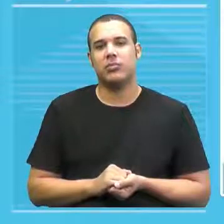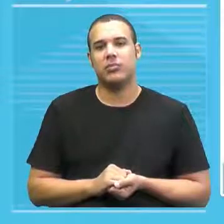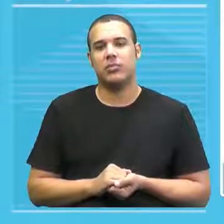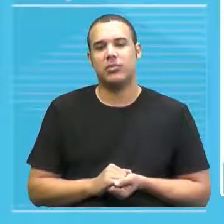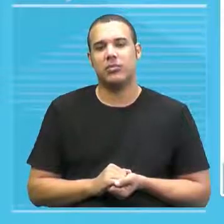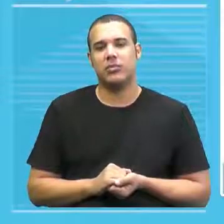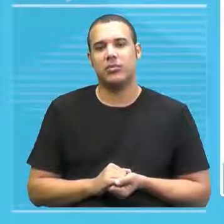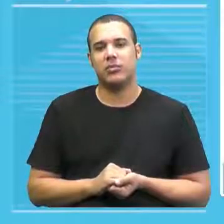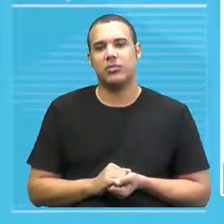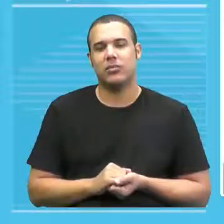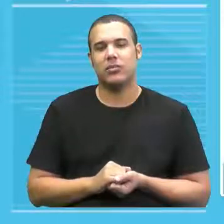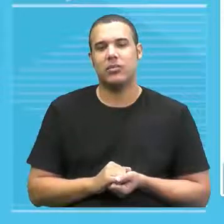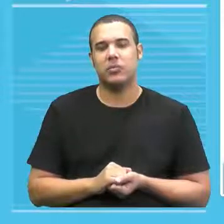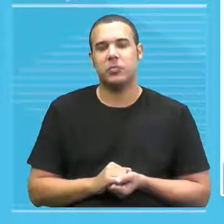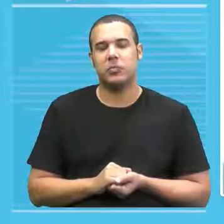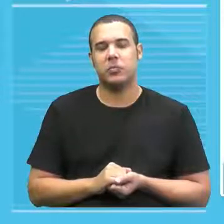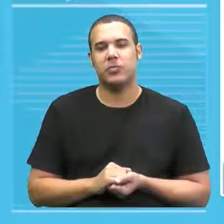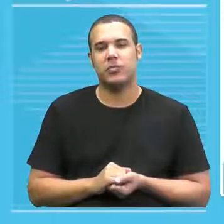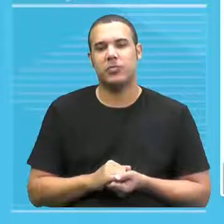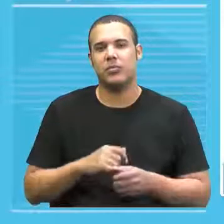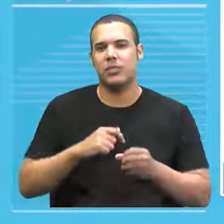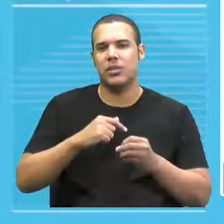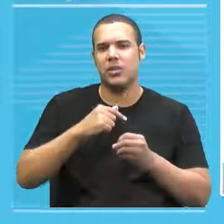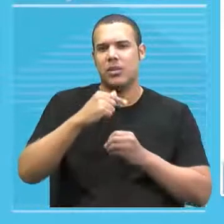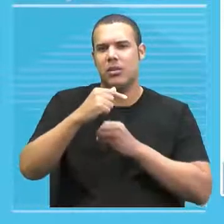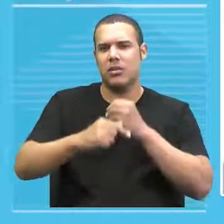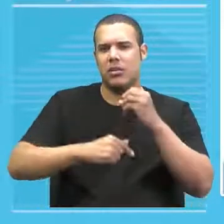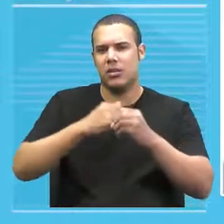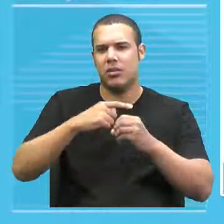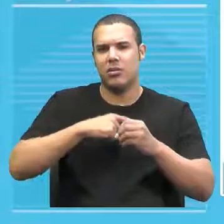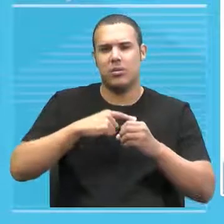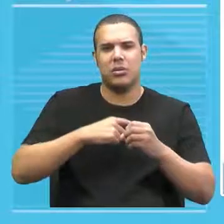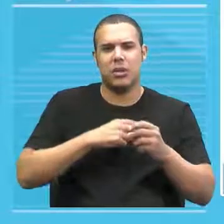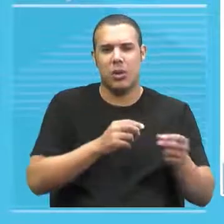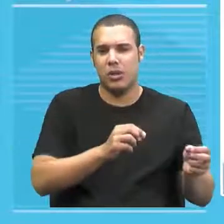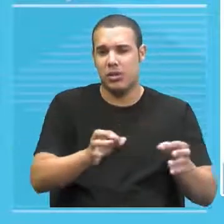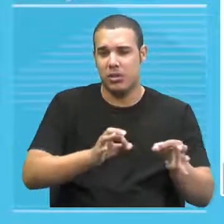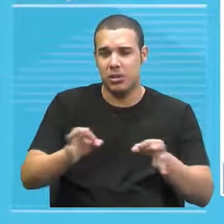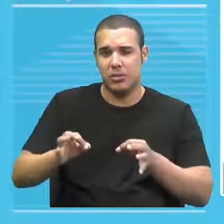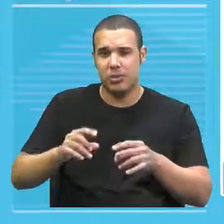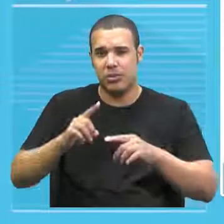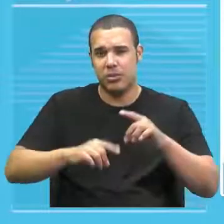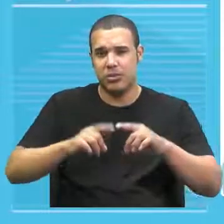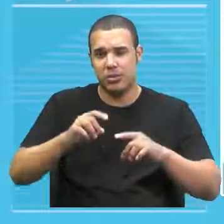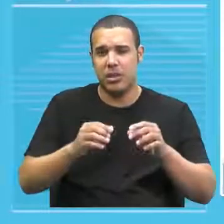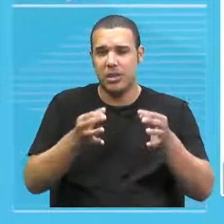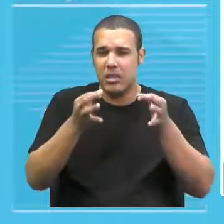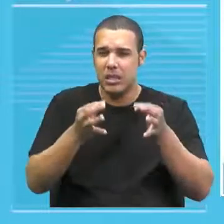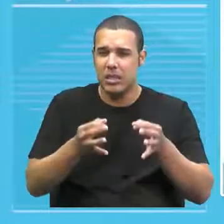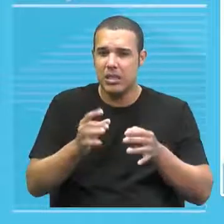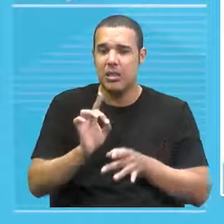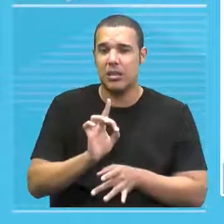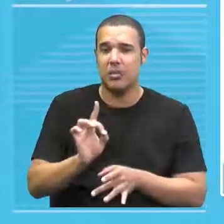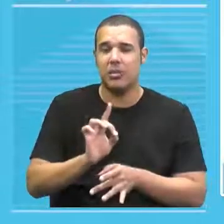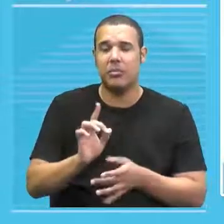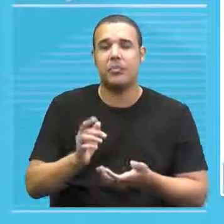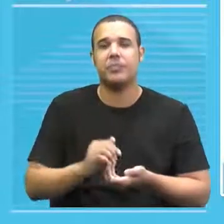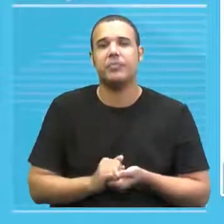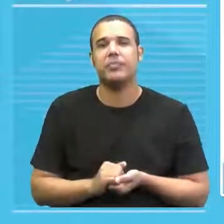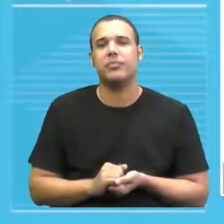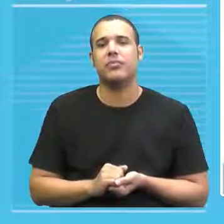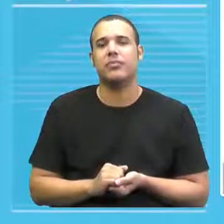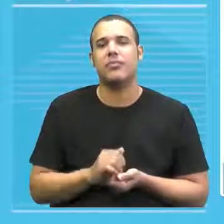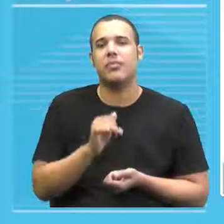globalização ela não ela não gera uma perfeita distribuição de recursos na a